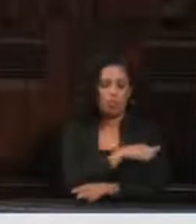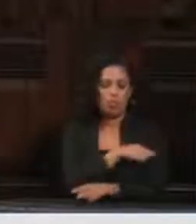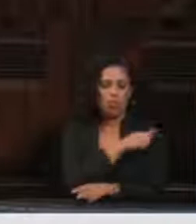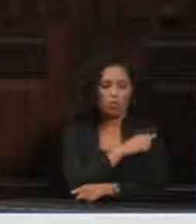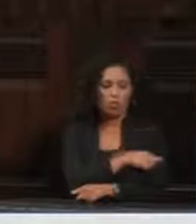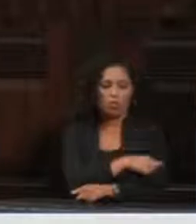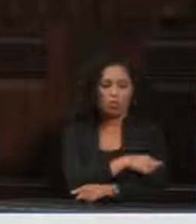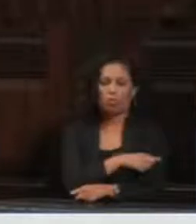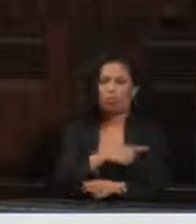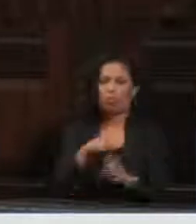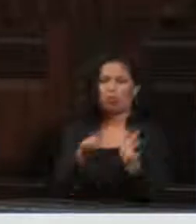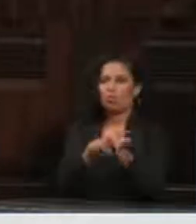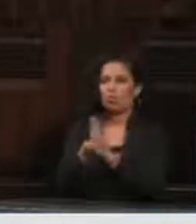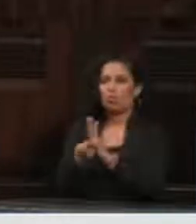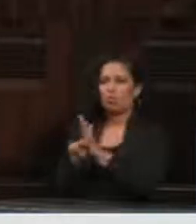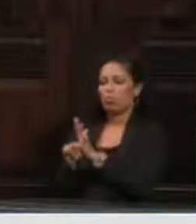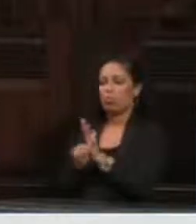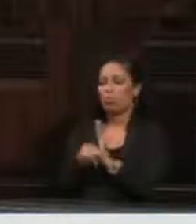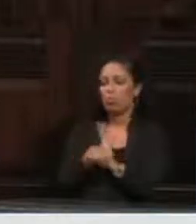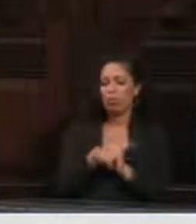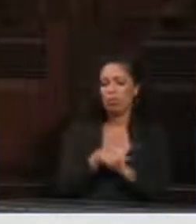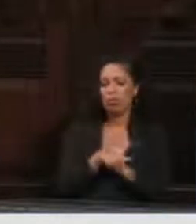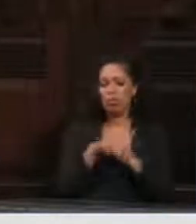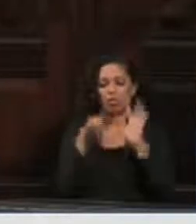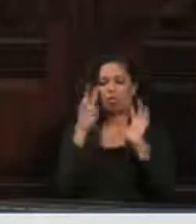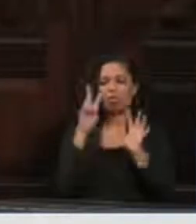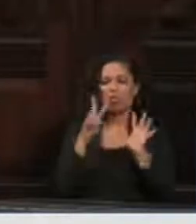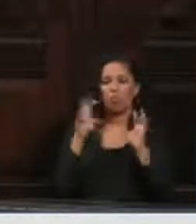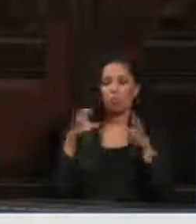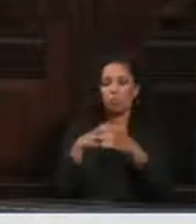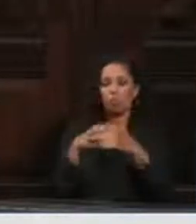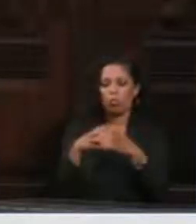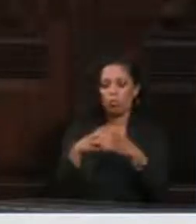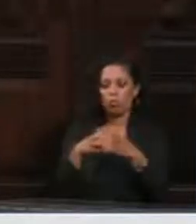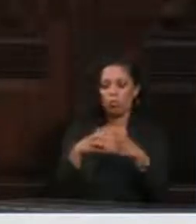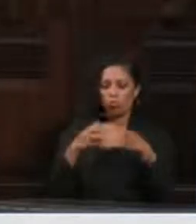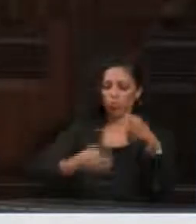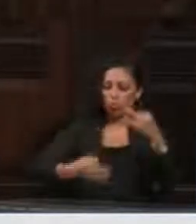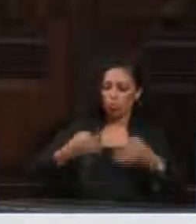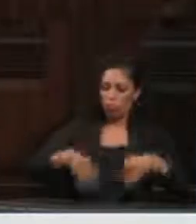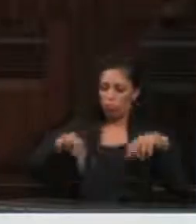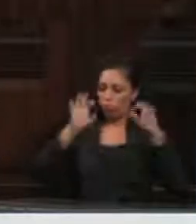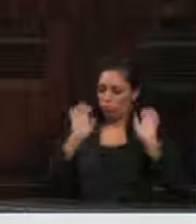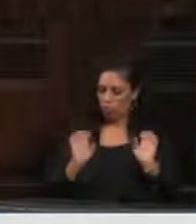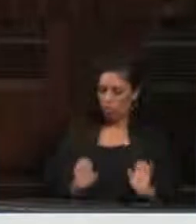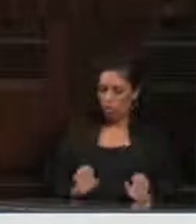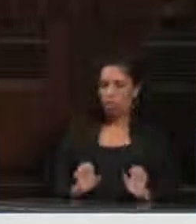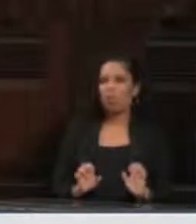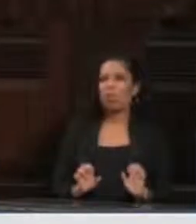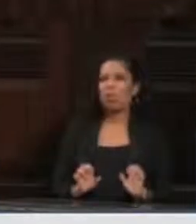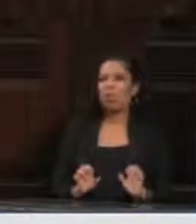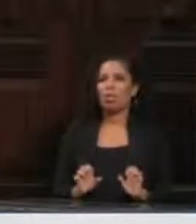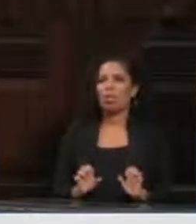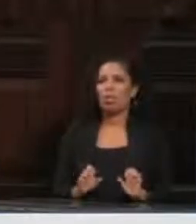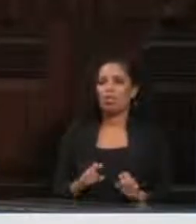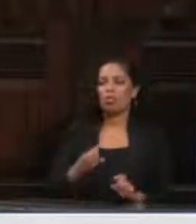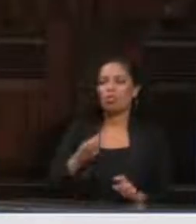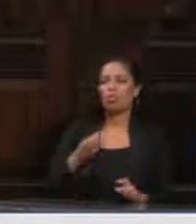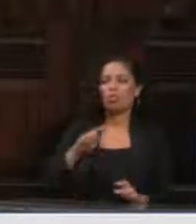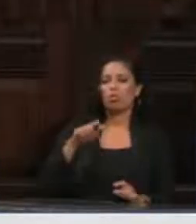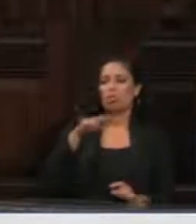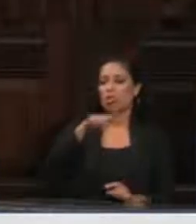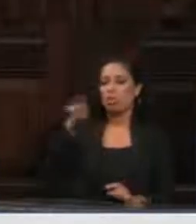tomando medidas éticas e judiciais para que esses senhores